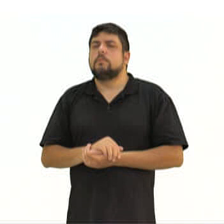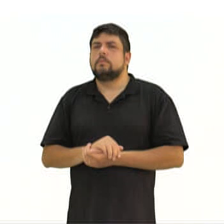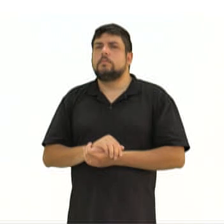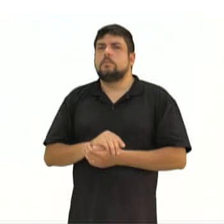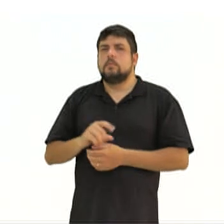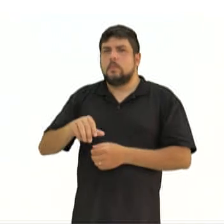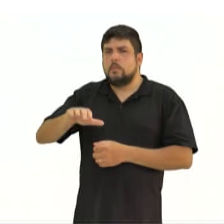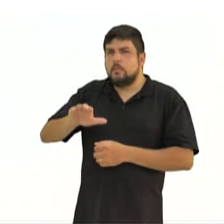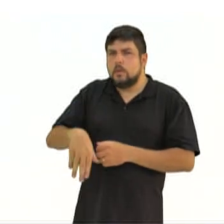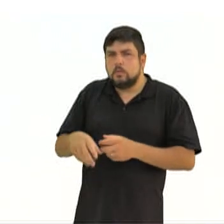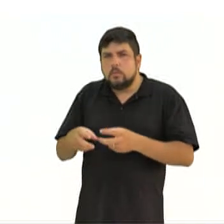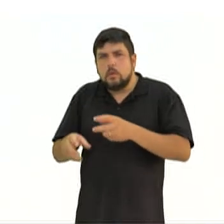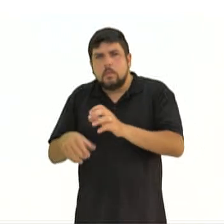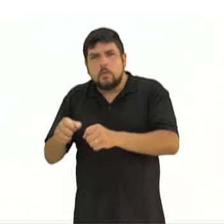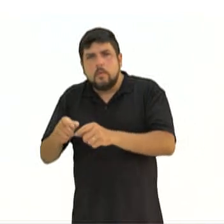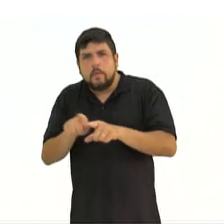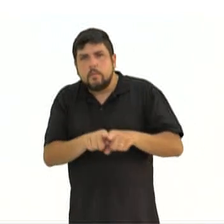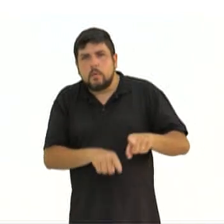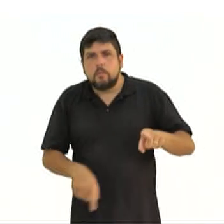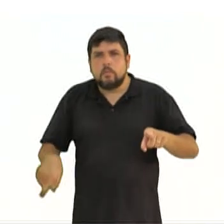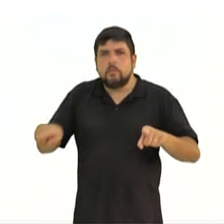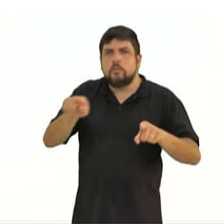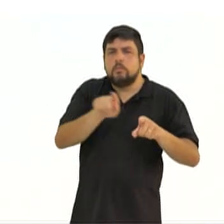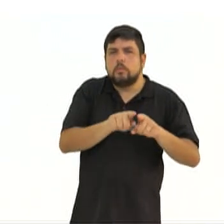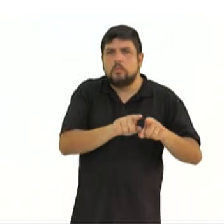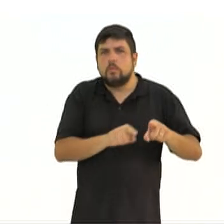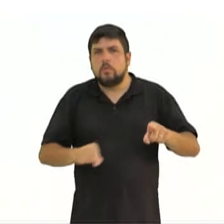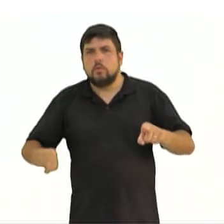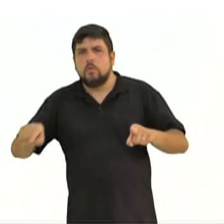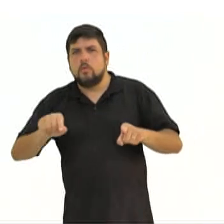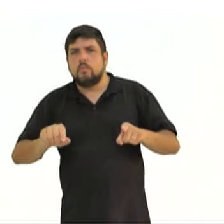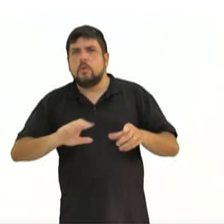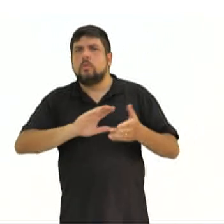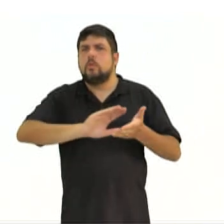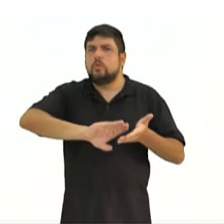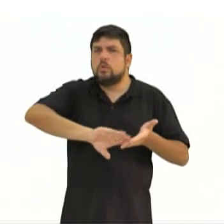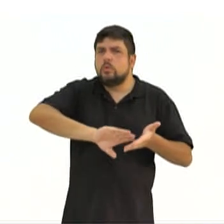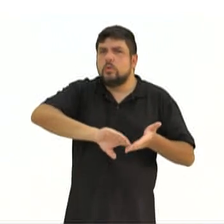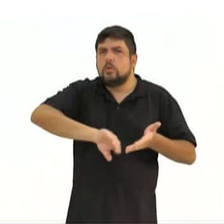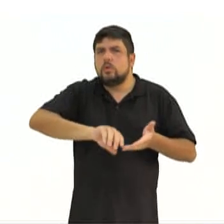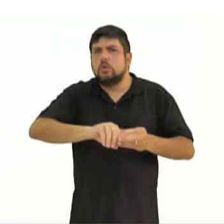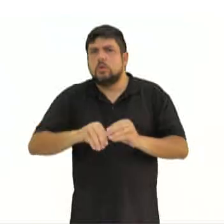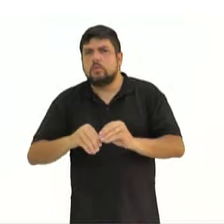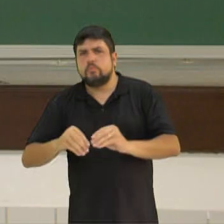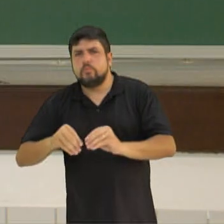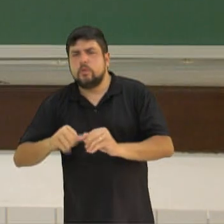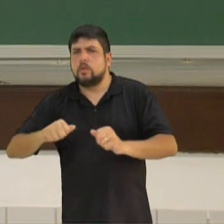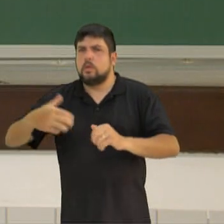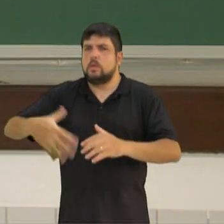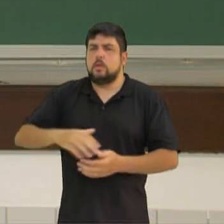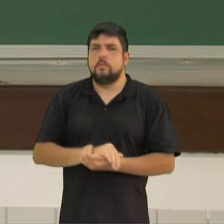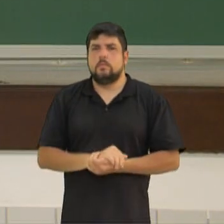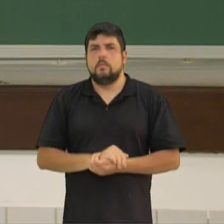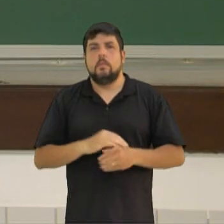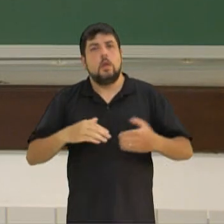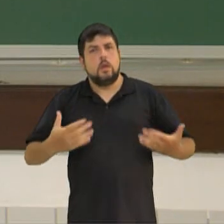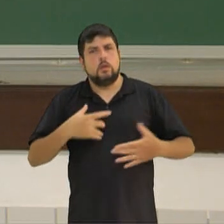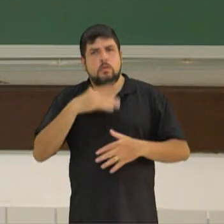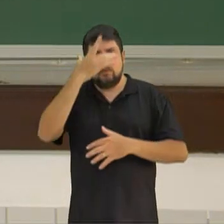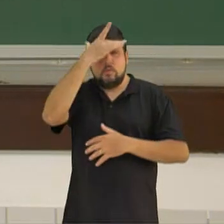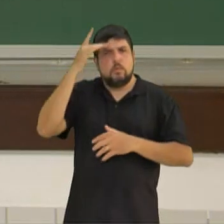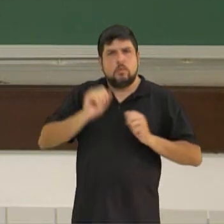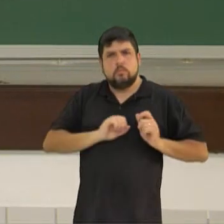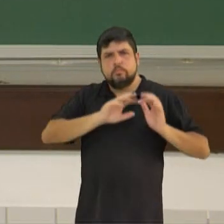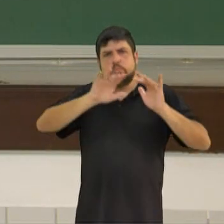reciclagem do que a extração e o processamento do minério bruto. Então, essas pessoas acabam buscando lá nos aterros, nos lixões, os